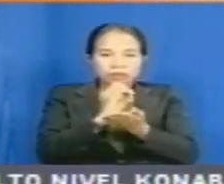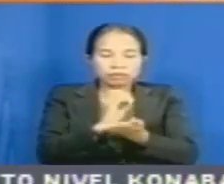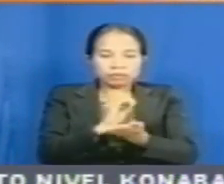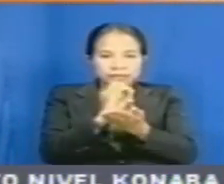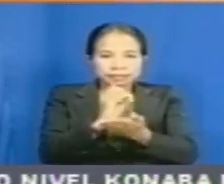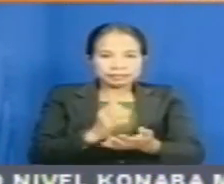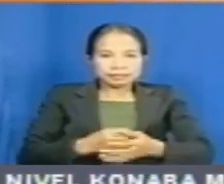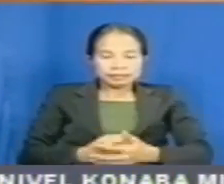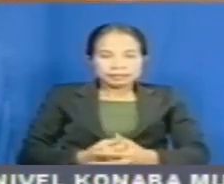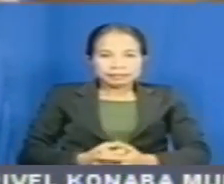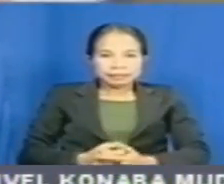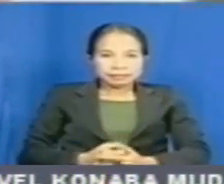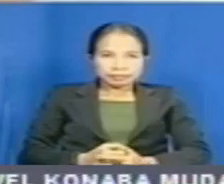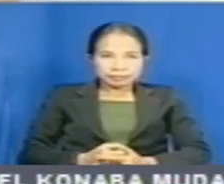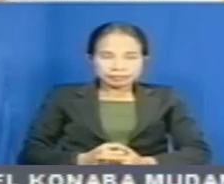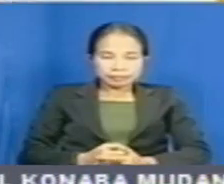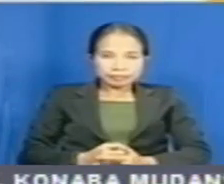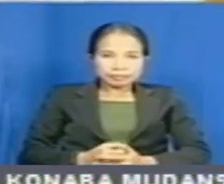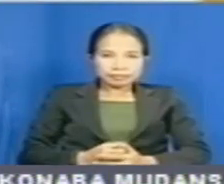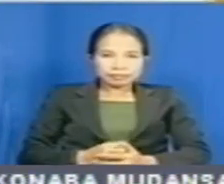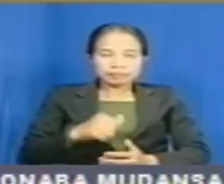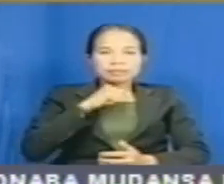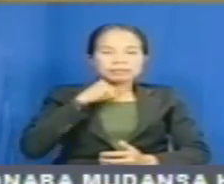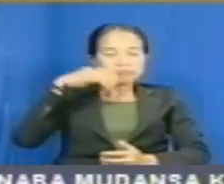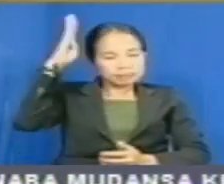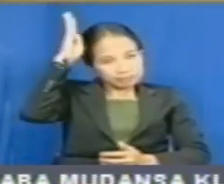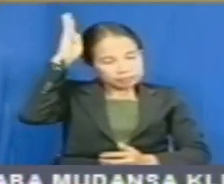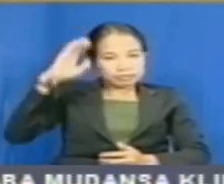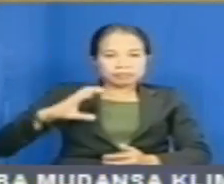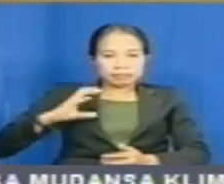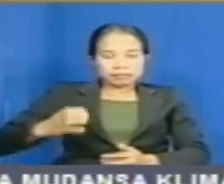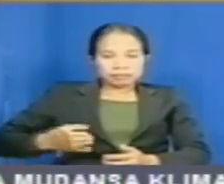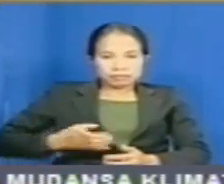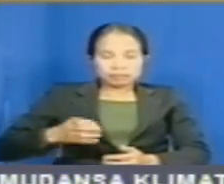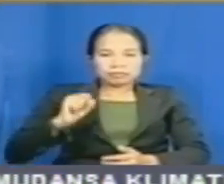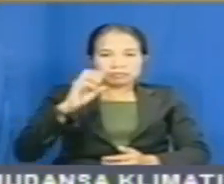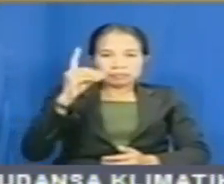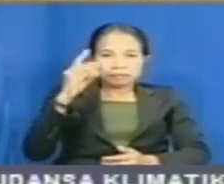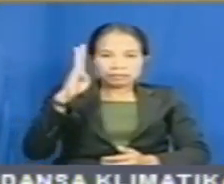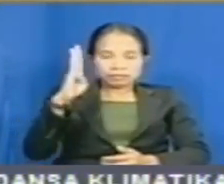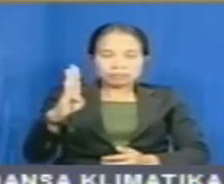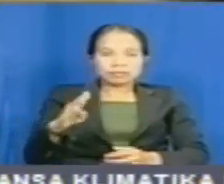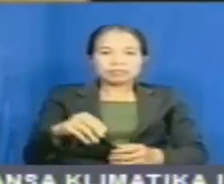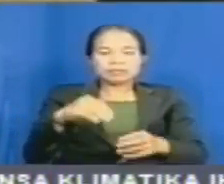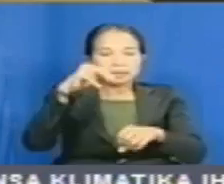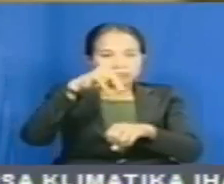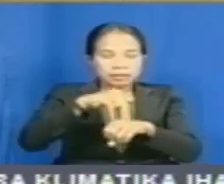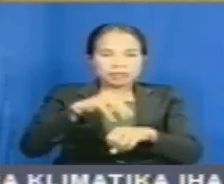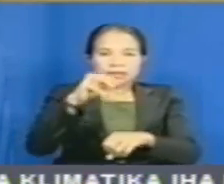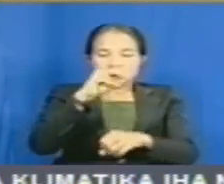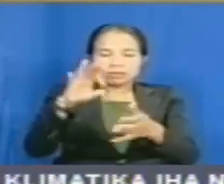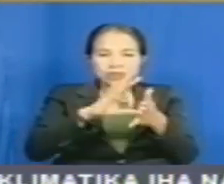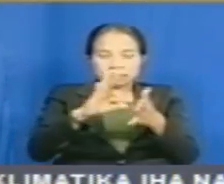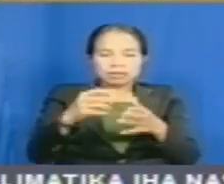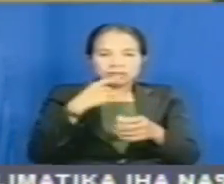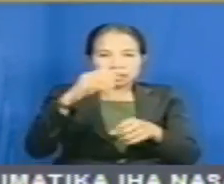Raiwa. Sua Eminência Dom Virgílio Cardeal do Carmo da Silva, SDB, ia na homilia segunda semana neha Klaken, o